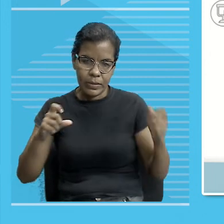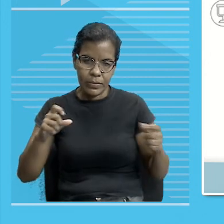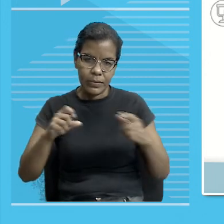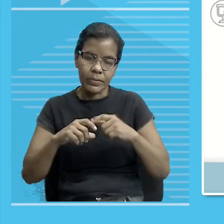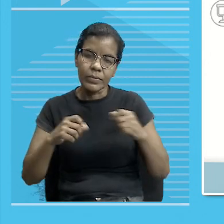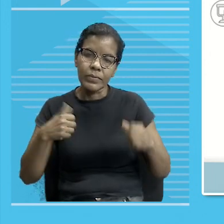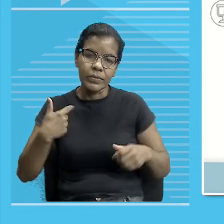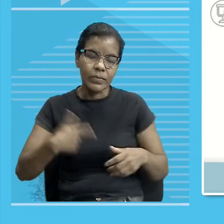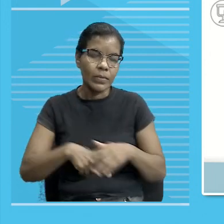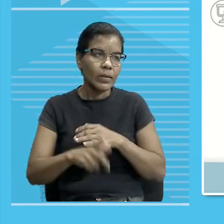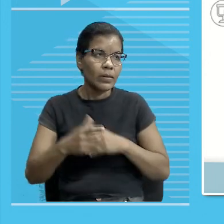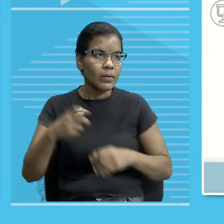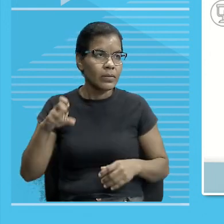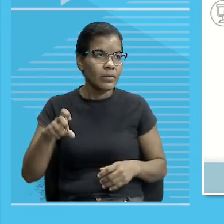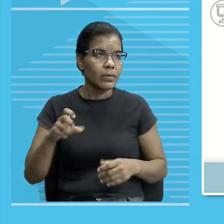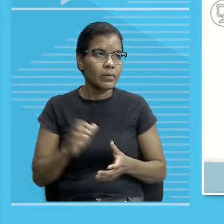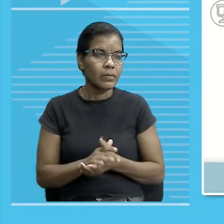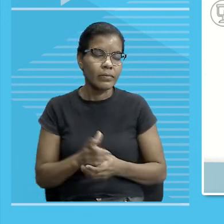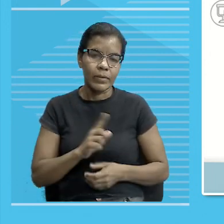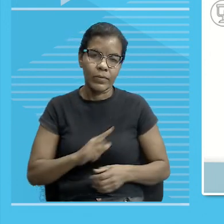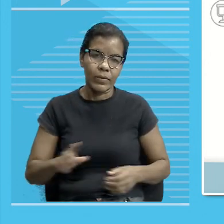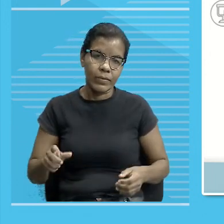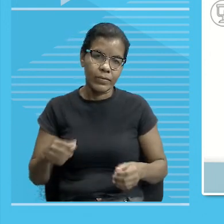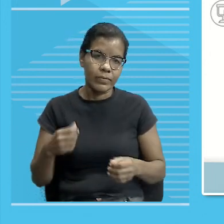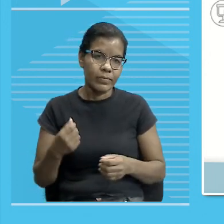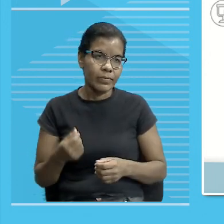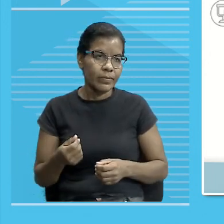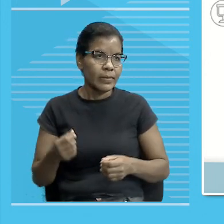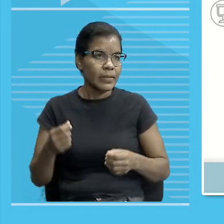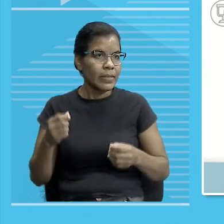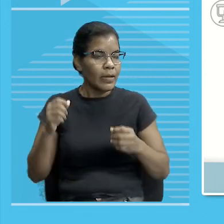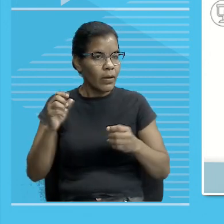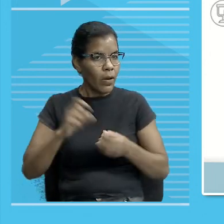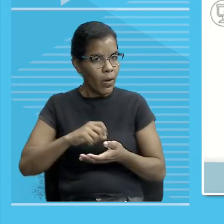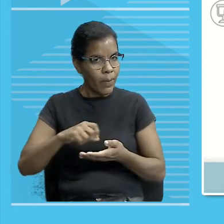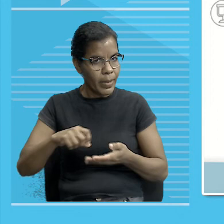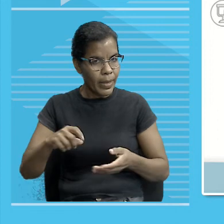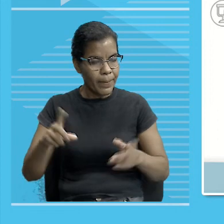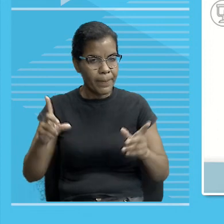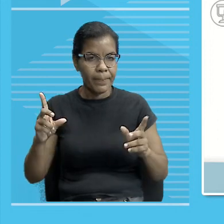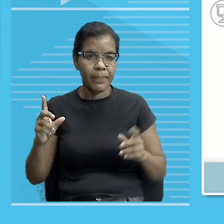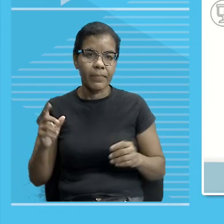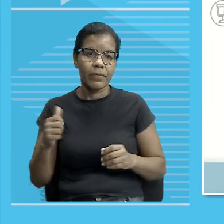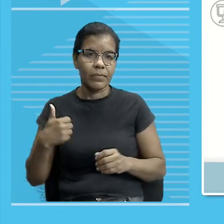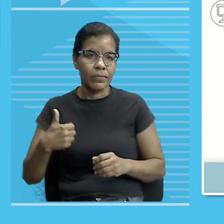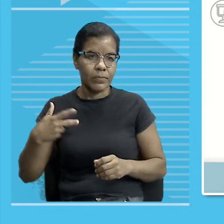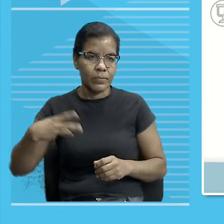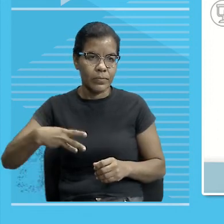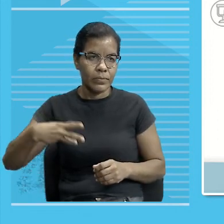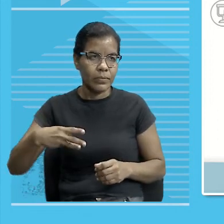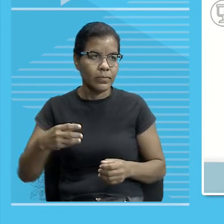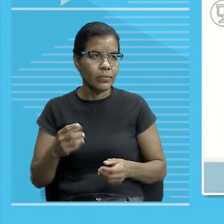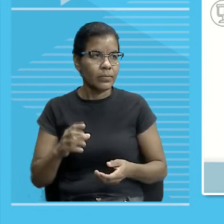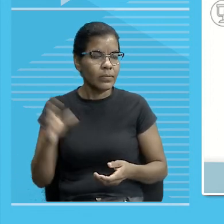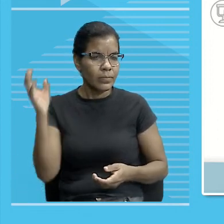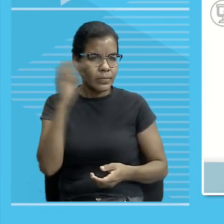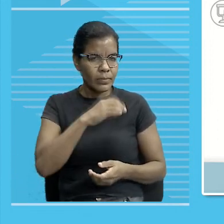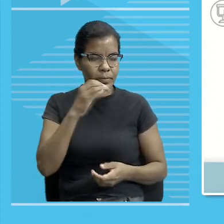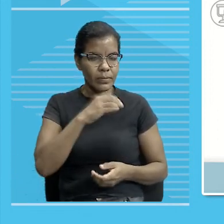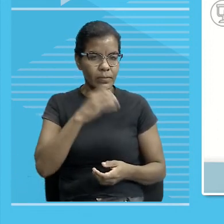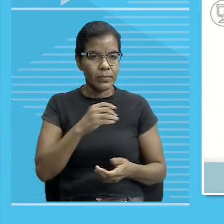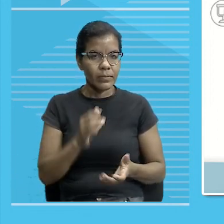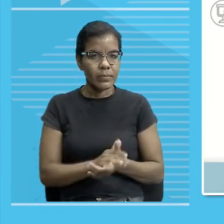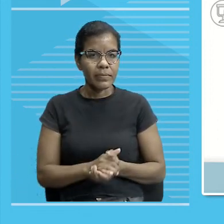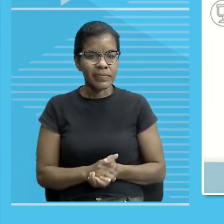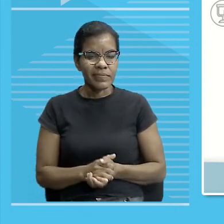de número 5 não é para você me dar gabarito, é para copiar. Só vou te dar 1 minuto, porque isso é rápido. Não precisa de